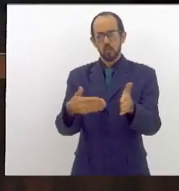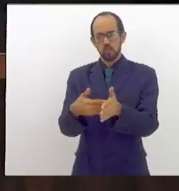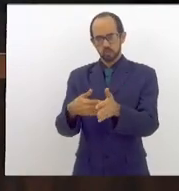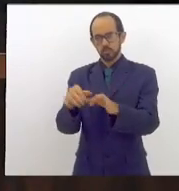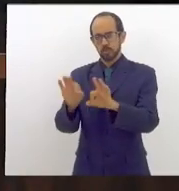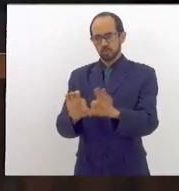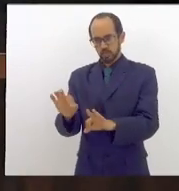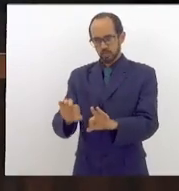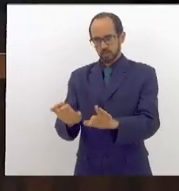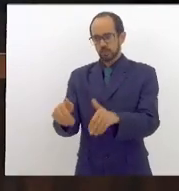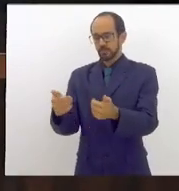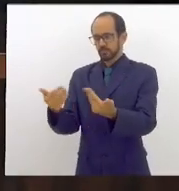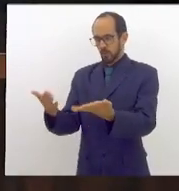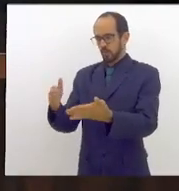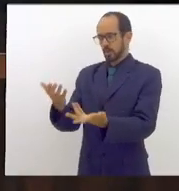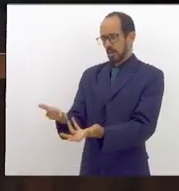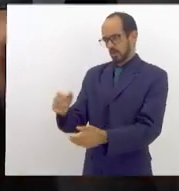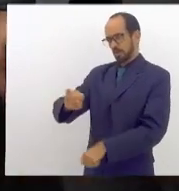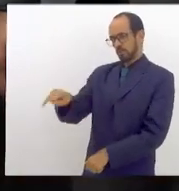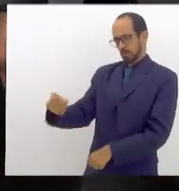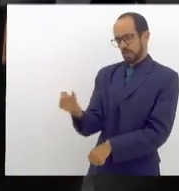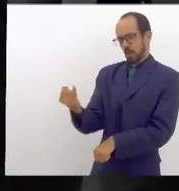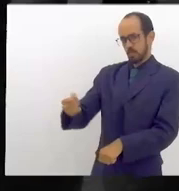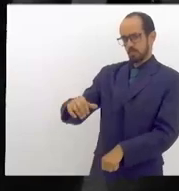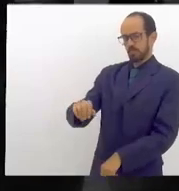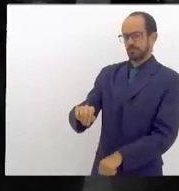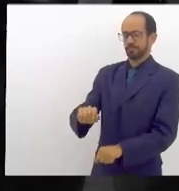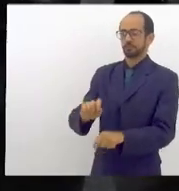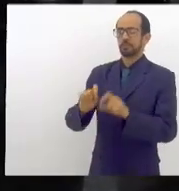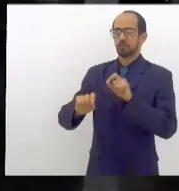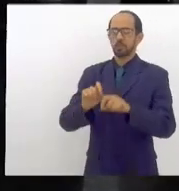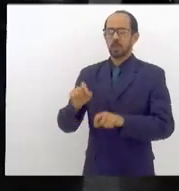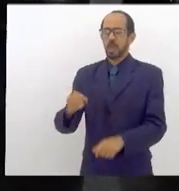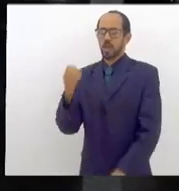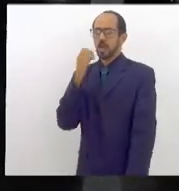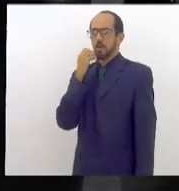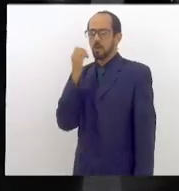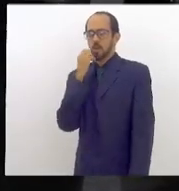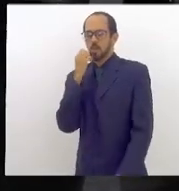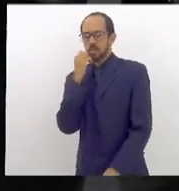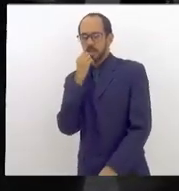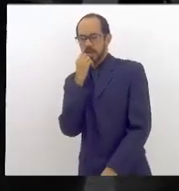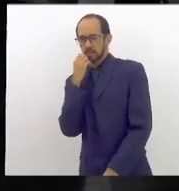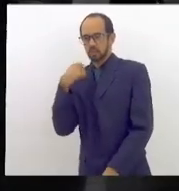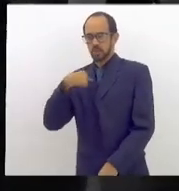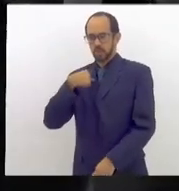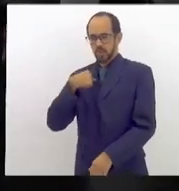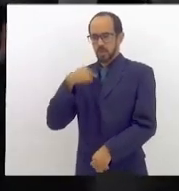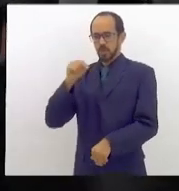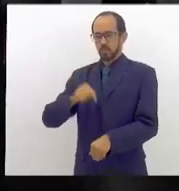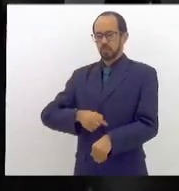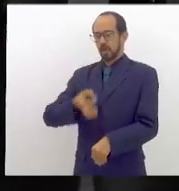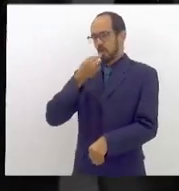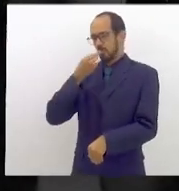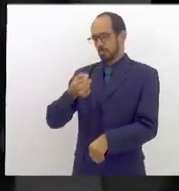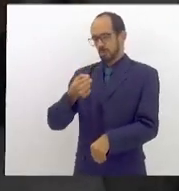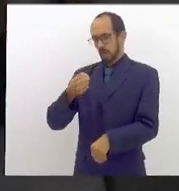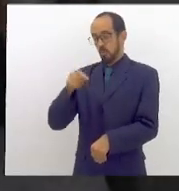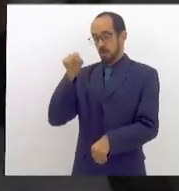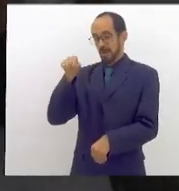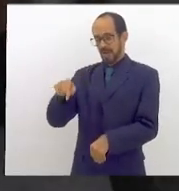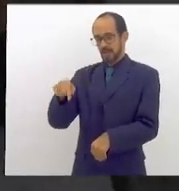eu quero aproveitar a oportunidade senhor presidente fiz questão de dar aparecer nesse projeto